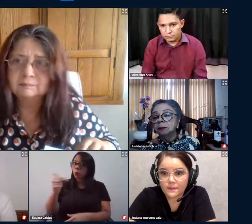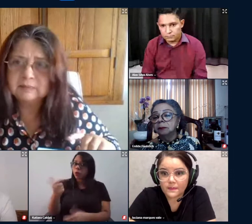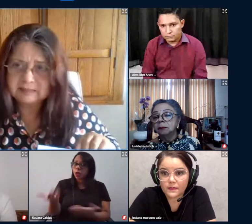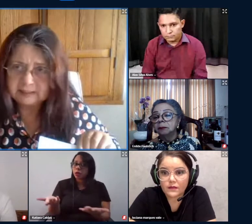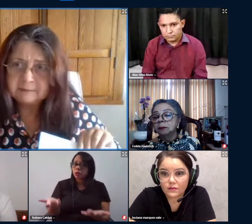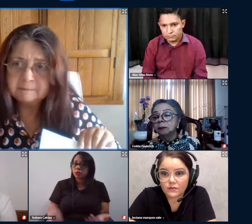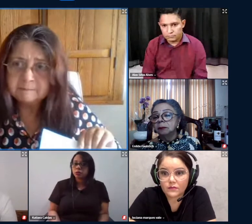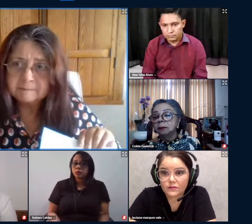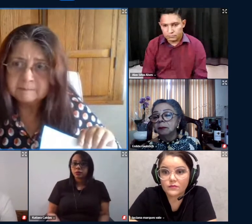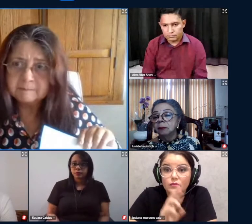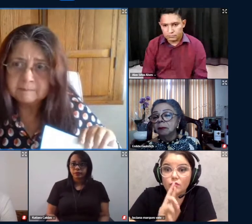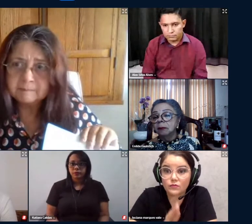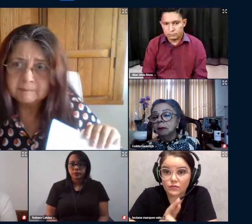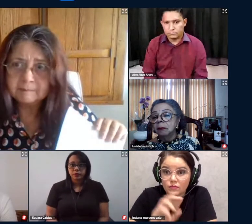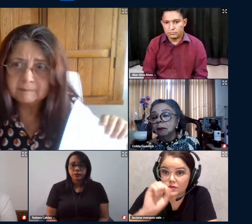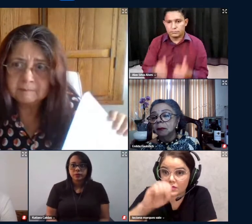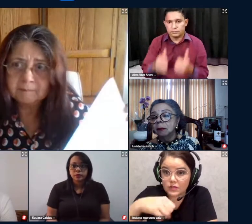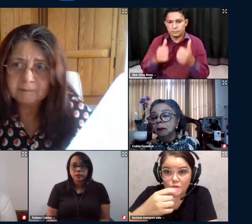Sim?